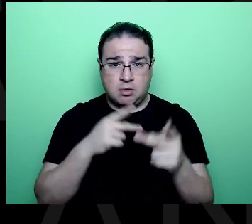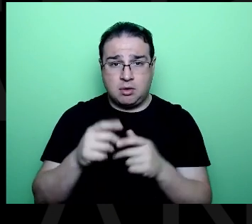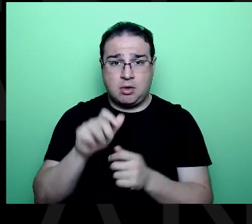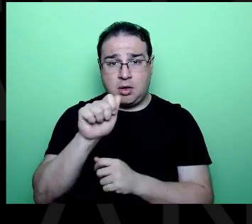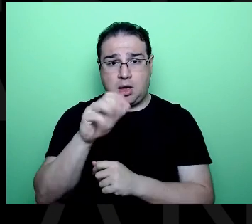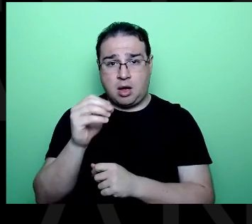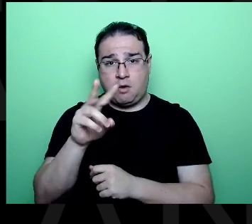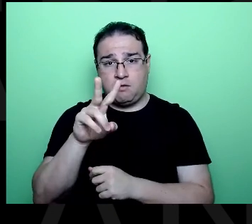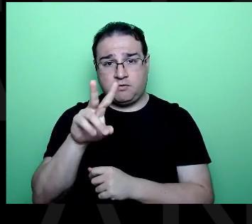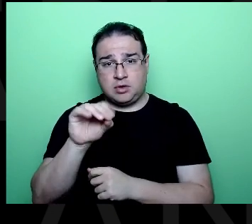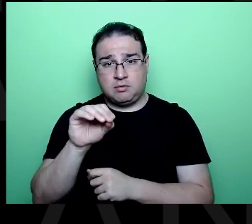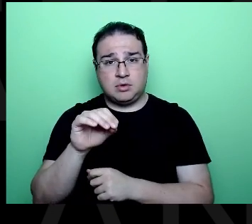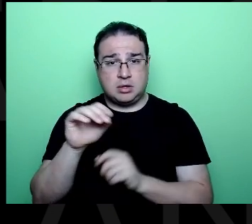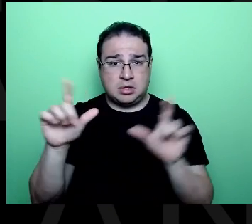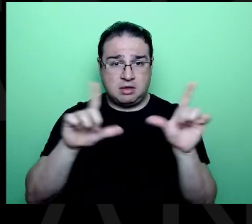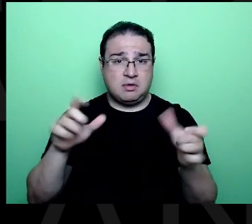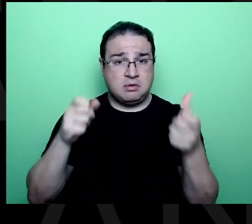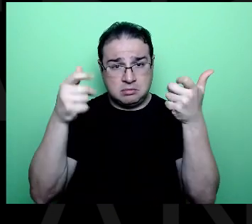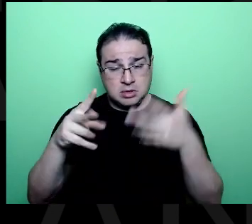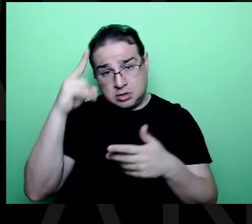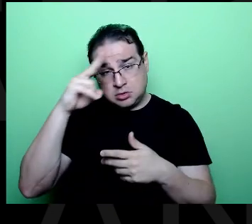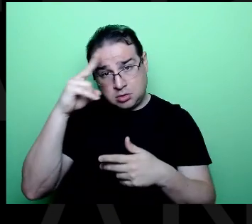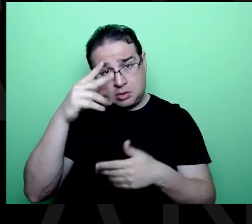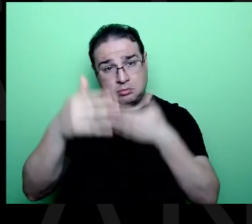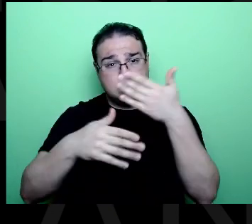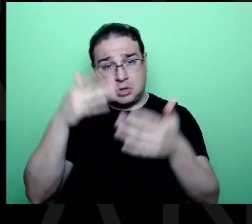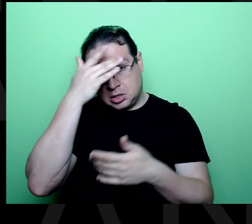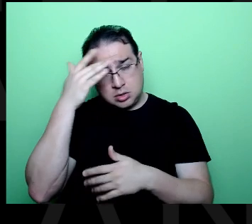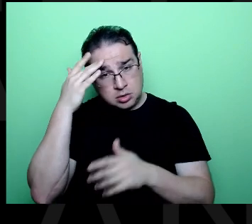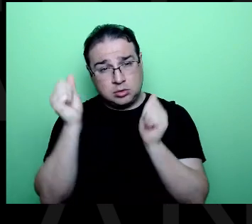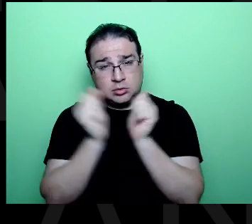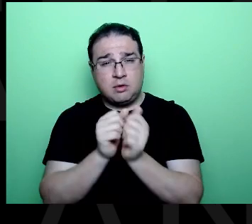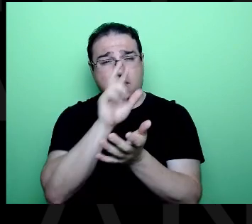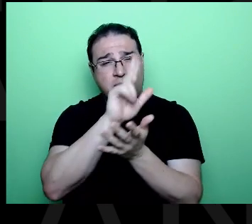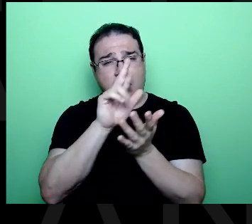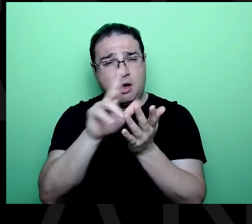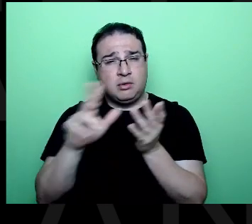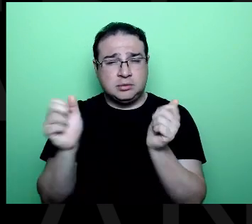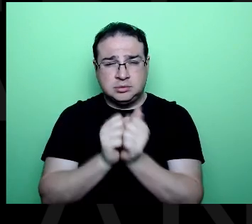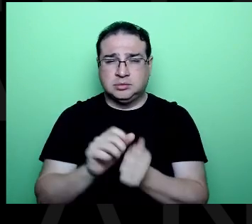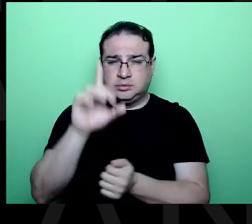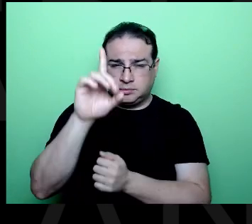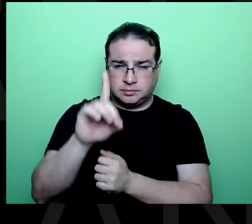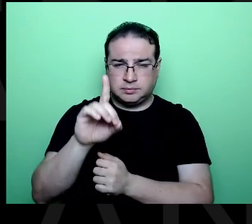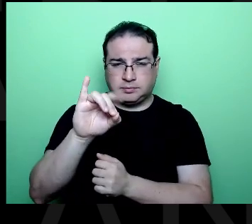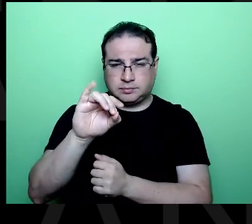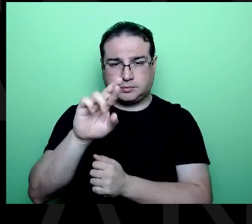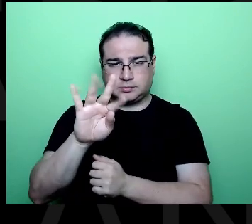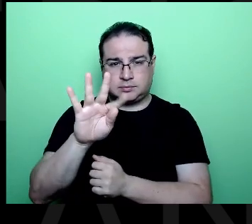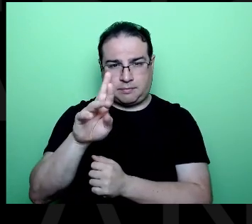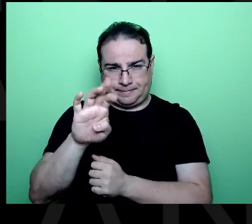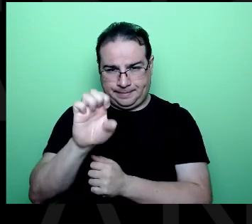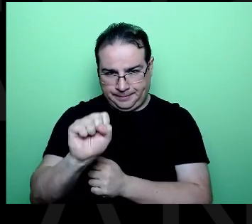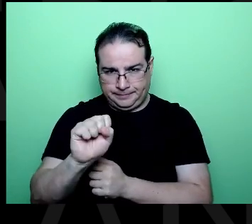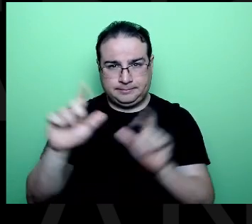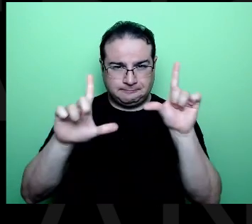transmissão ao vivo na televisão. Entendeu? Então, ele conta a história de gente que... Vários e vários diretores de